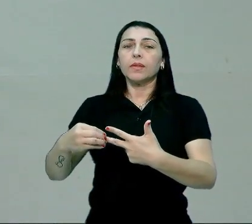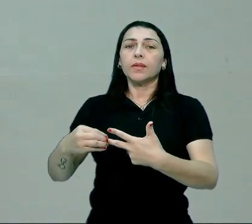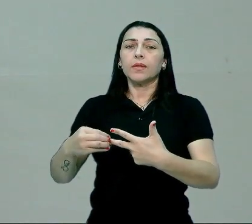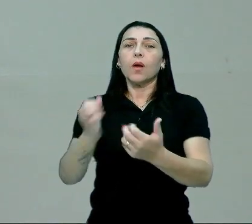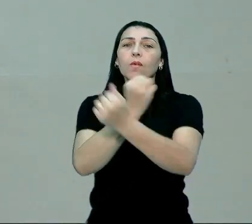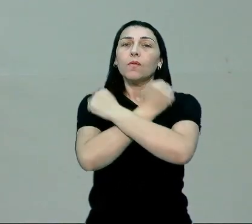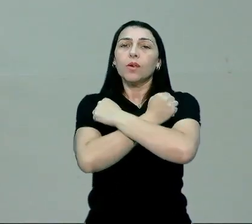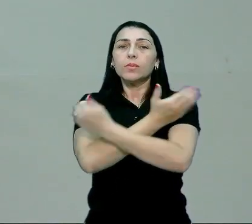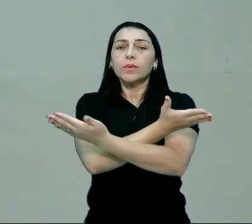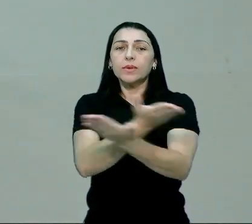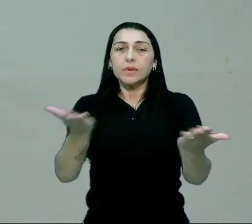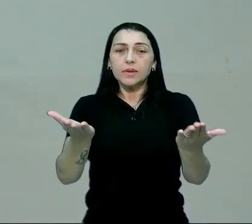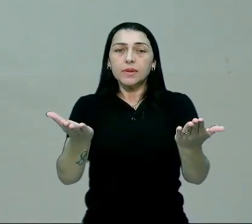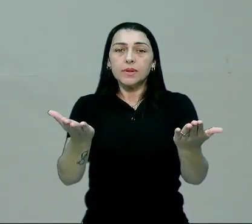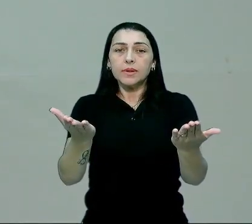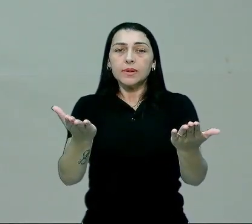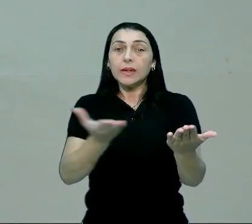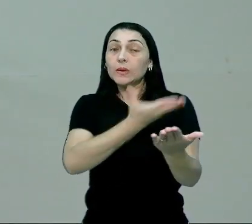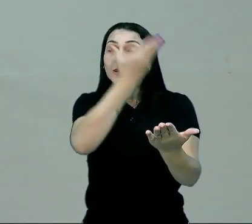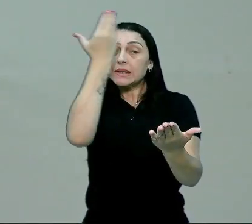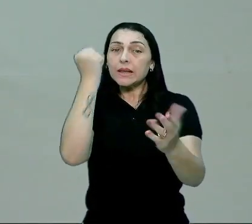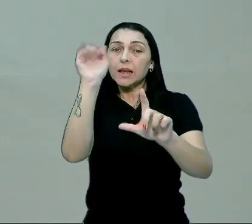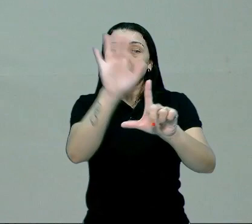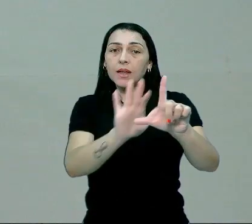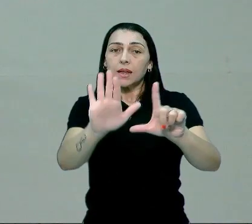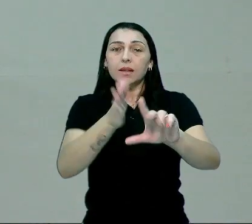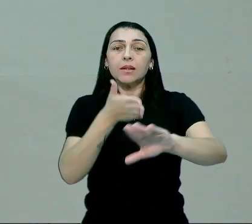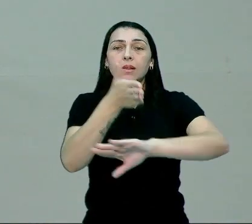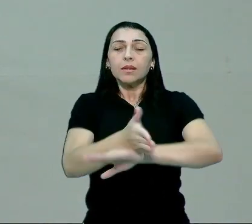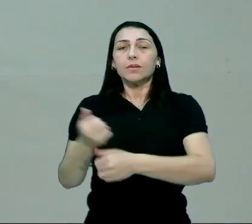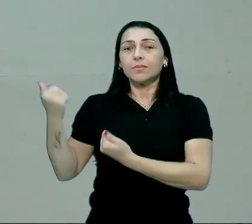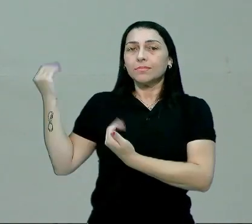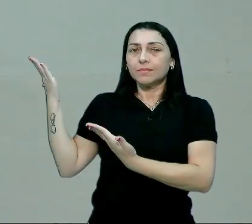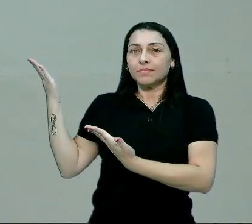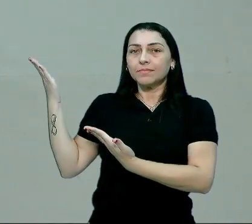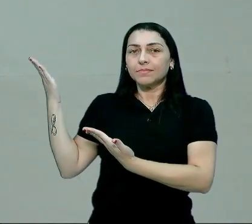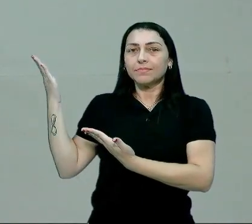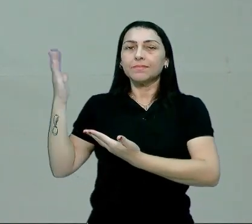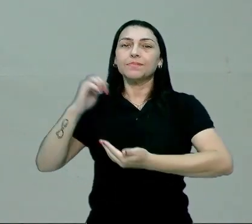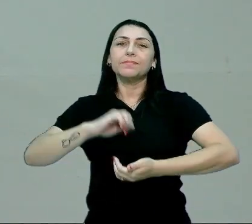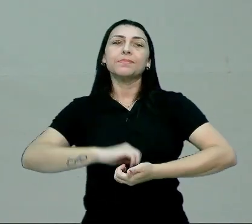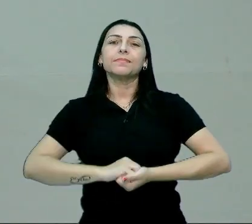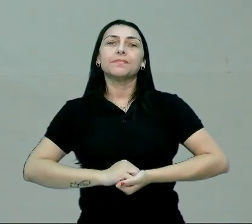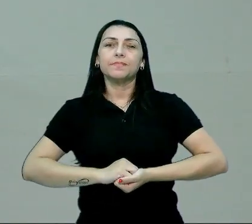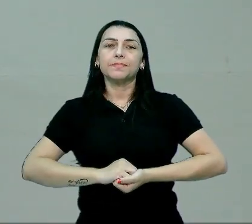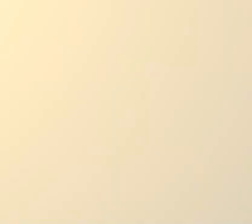Um forte abraço a todos vocês e não deixe de acessar a nossa plataforma.